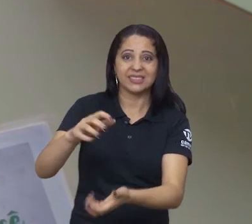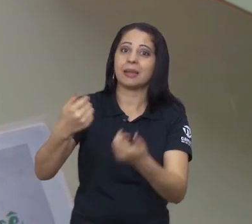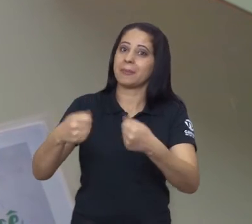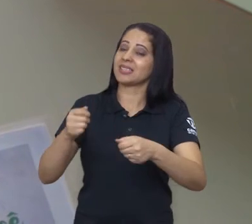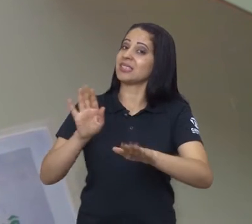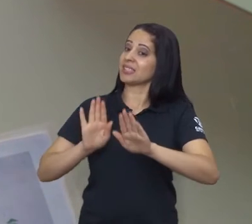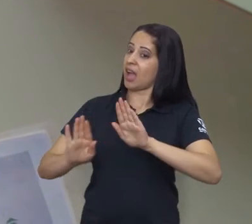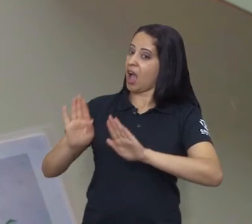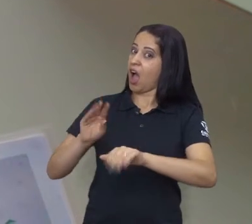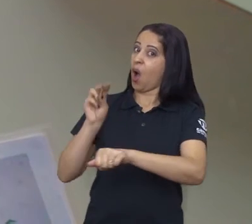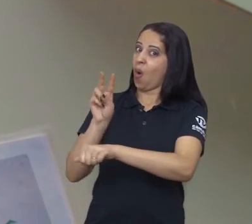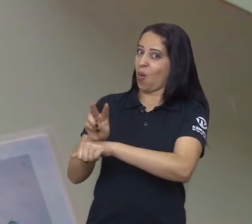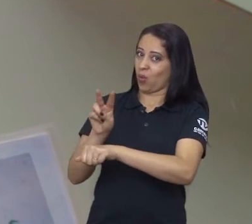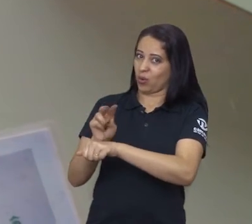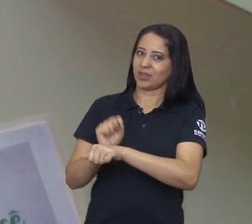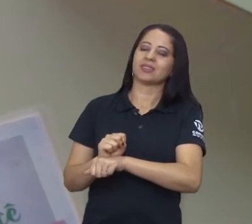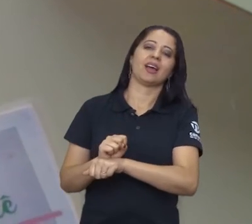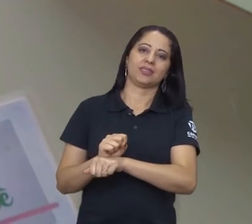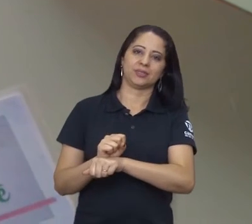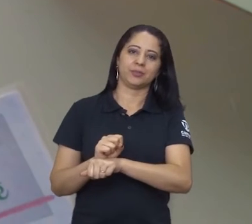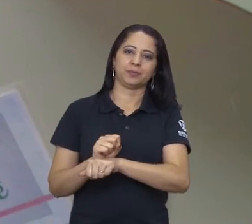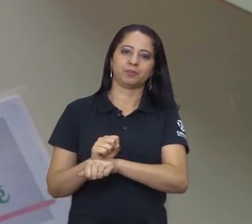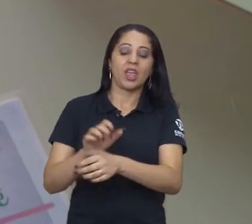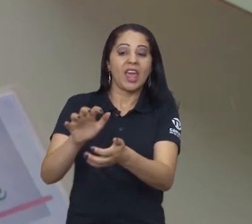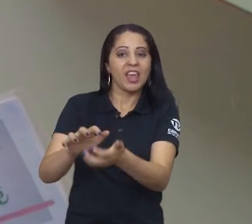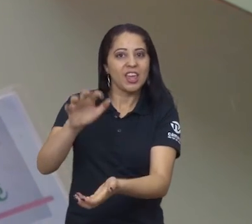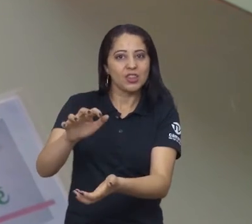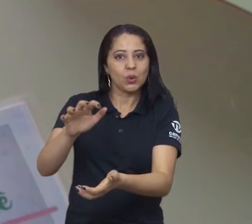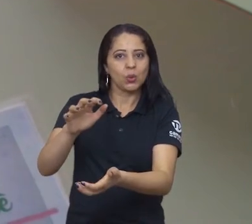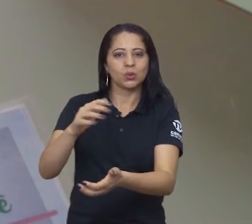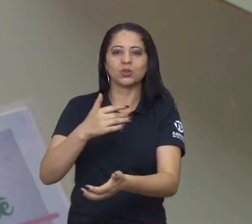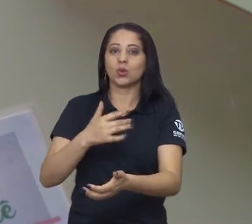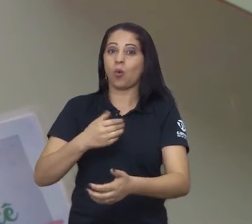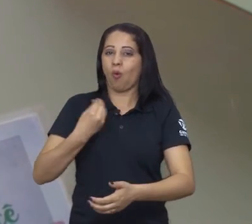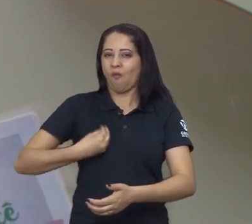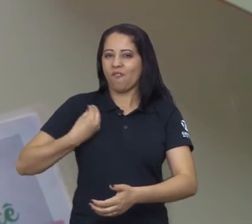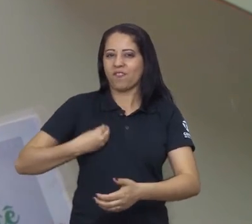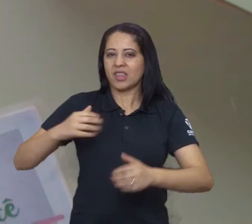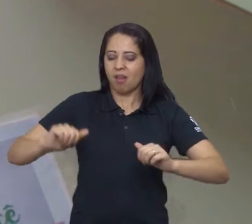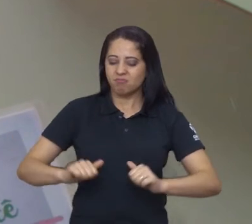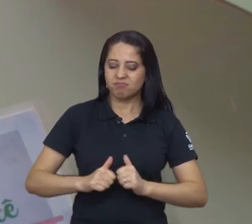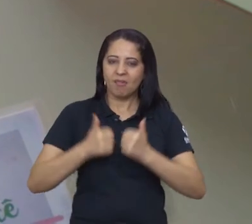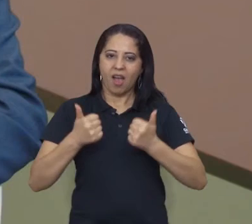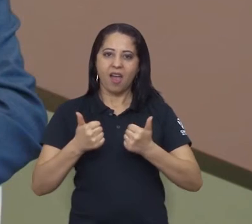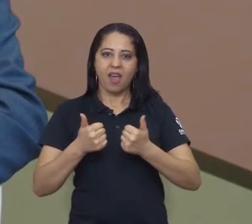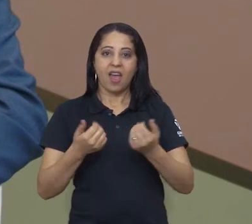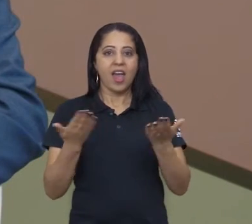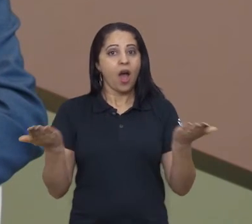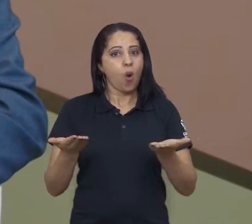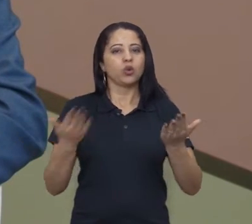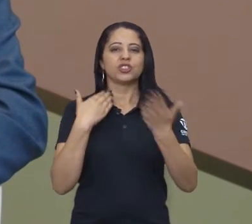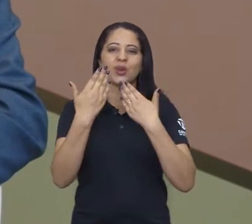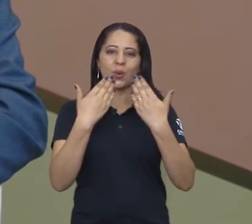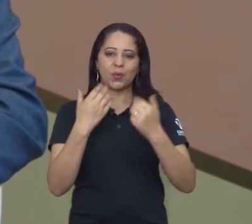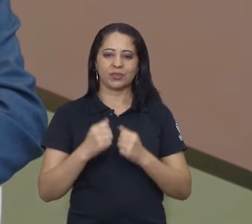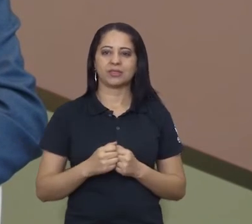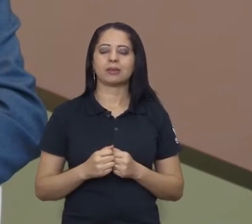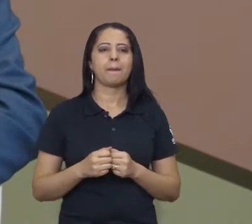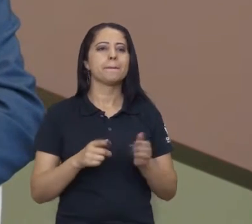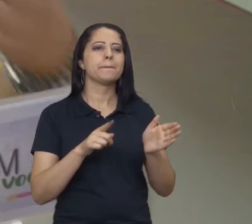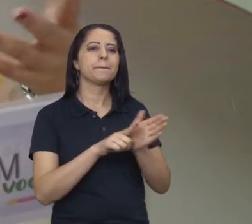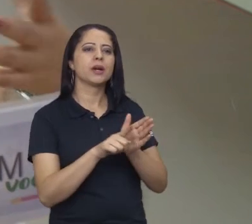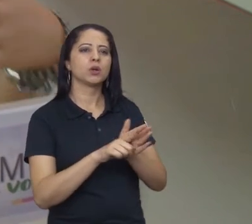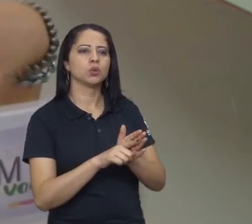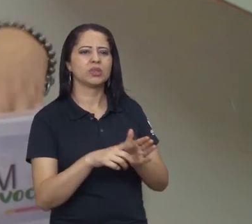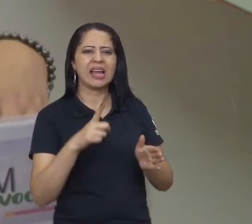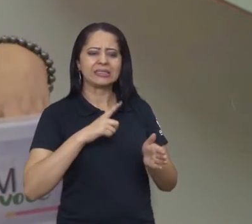especiais longevidade com qualidade de vida é o tema do programa de hoje Dr Sérgio Reis existem